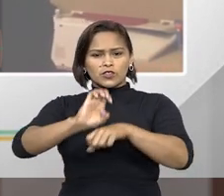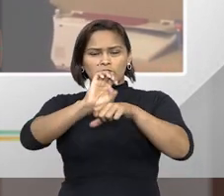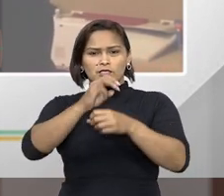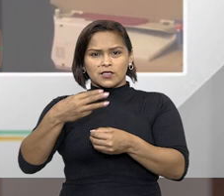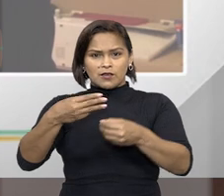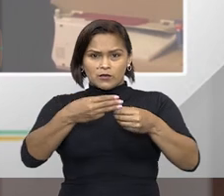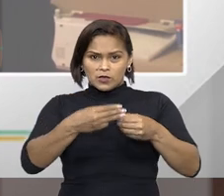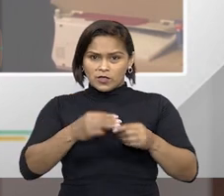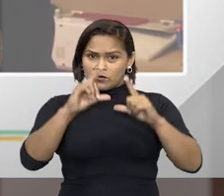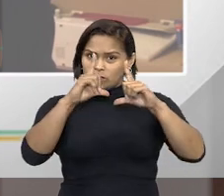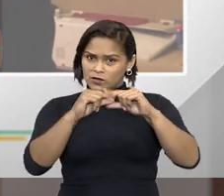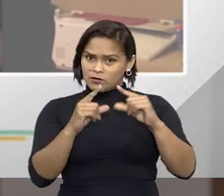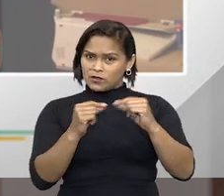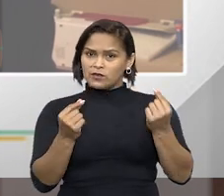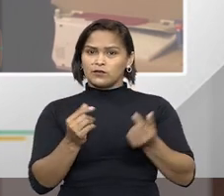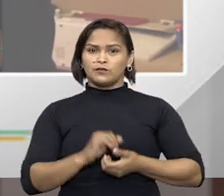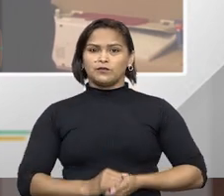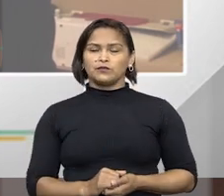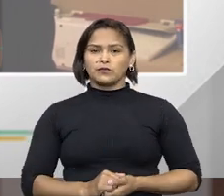Federal.